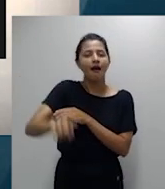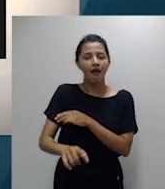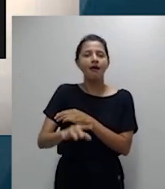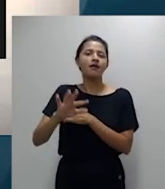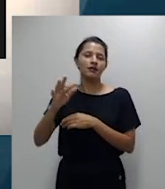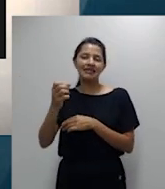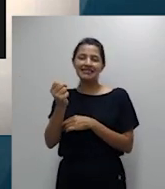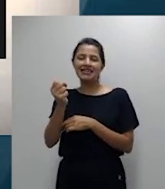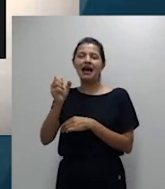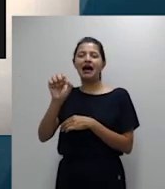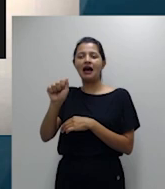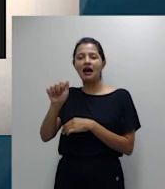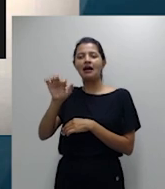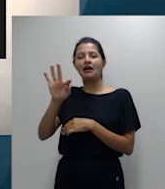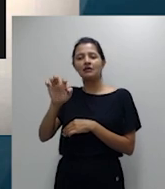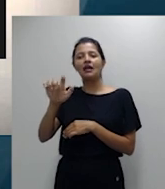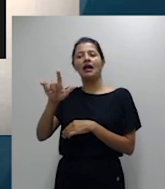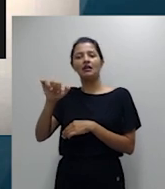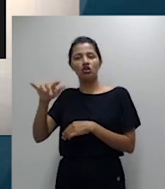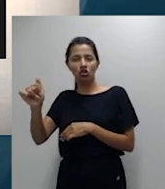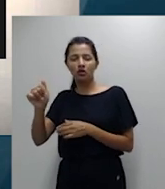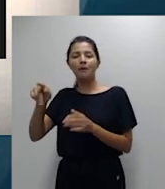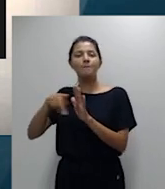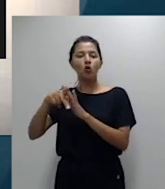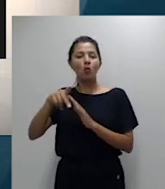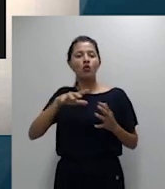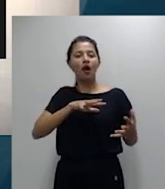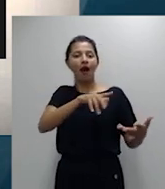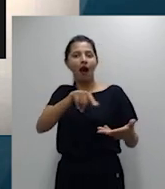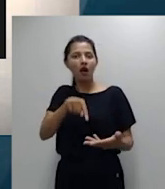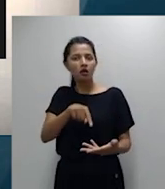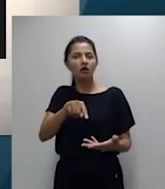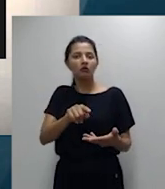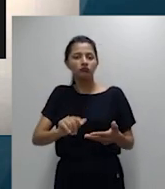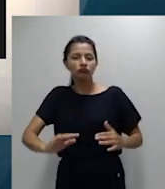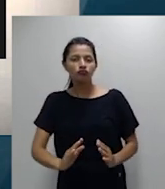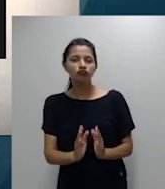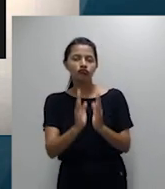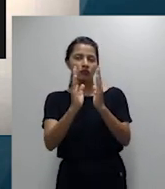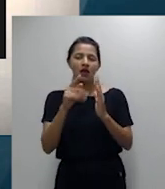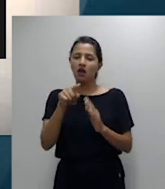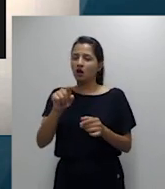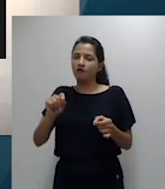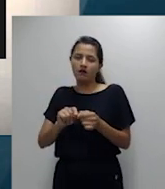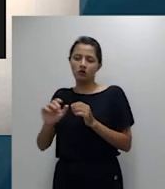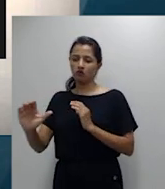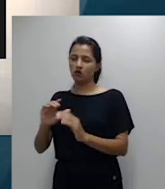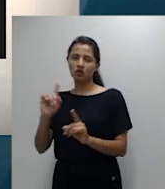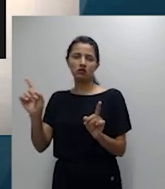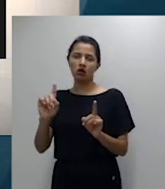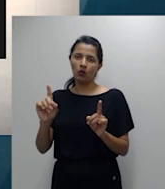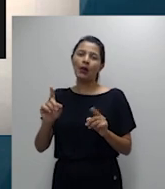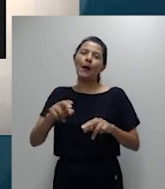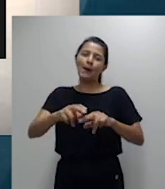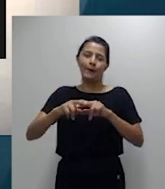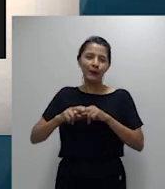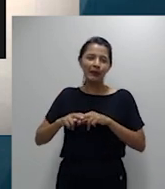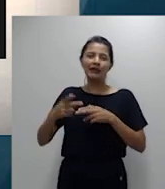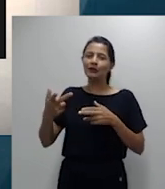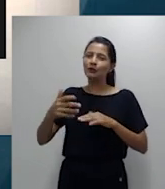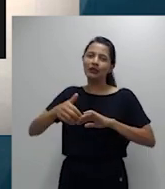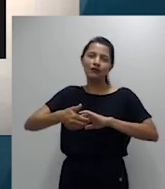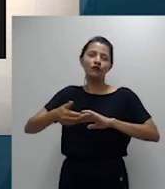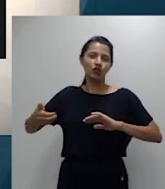terrestre as torres de transmissão isoladamente não realizam comunicação EA por isso que foi afastada a